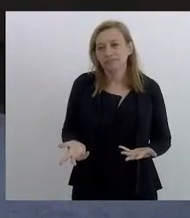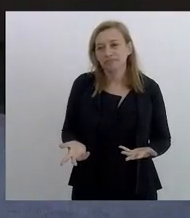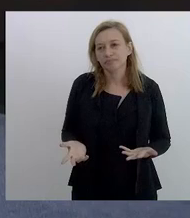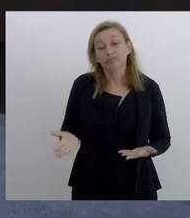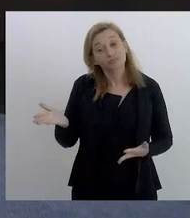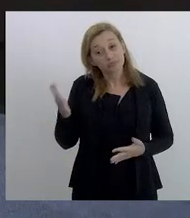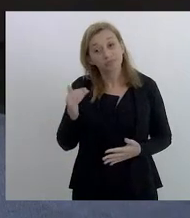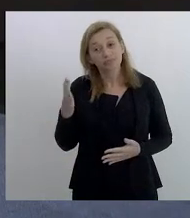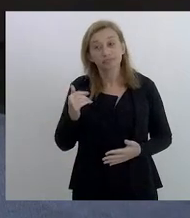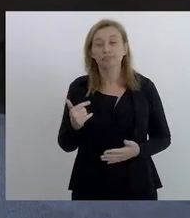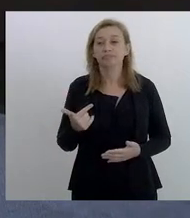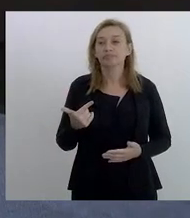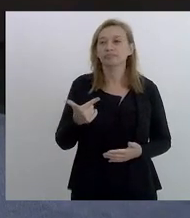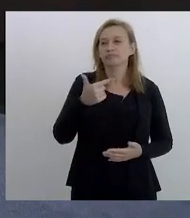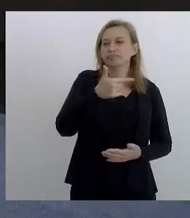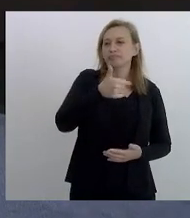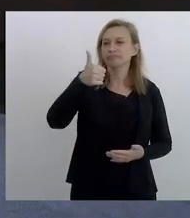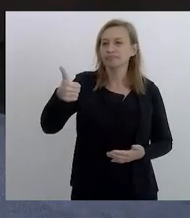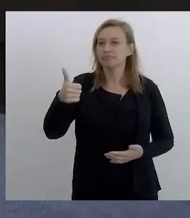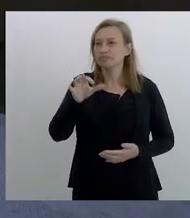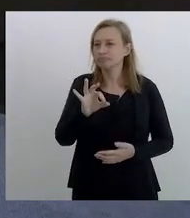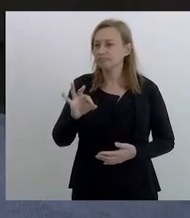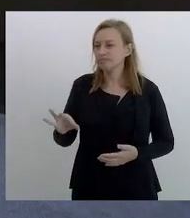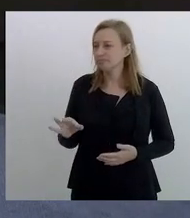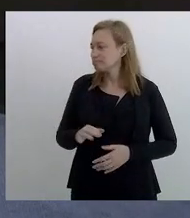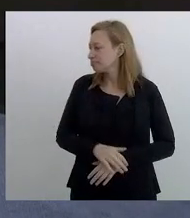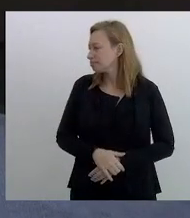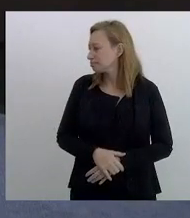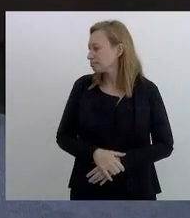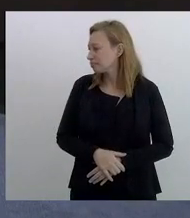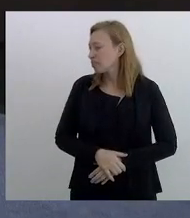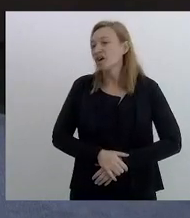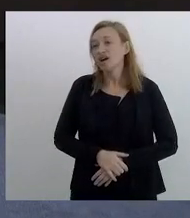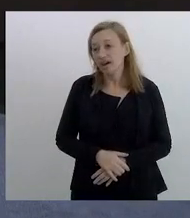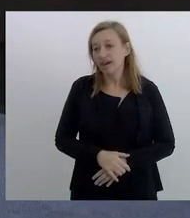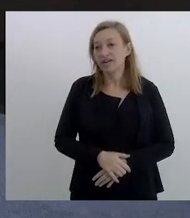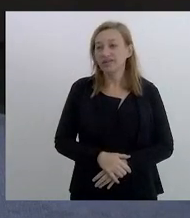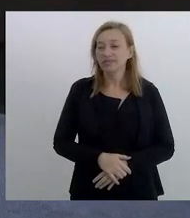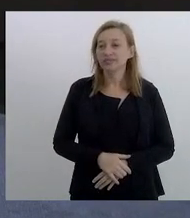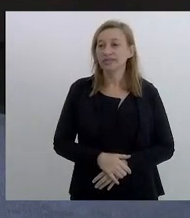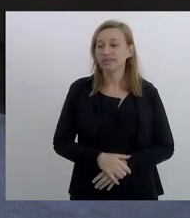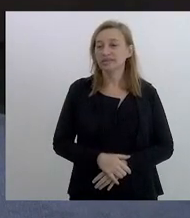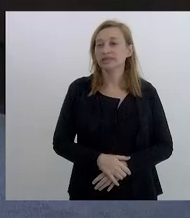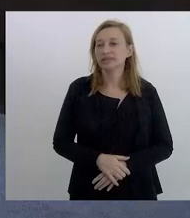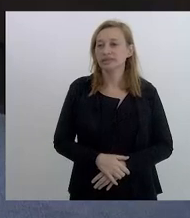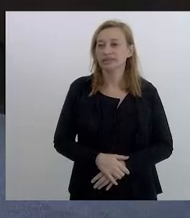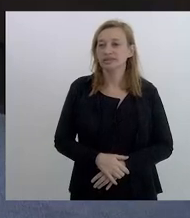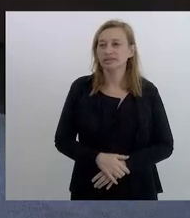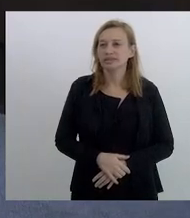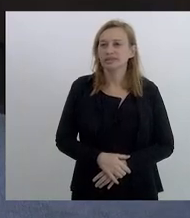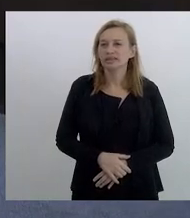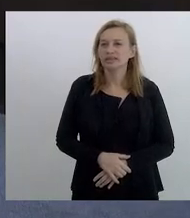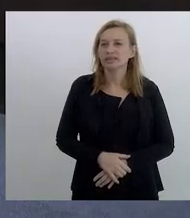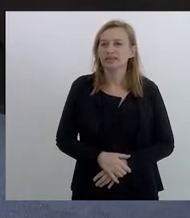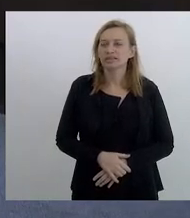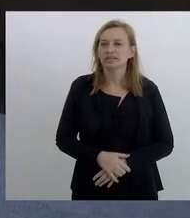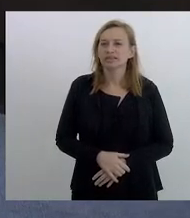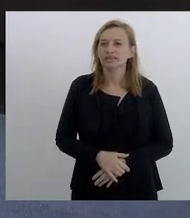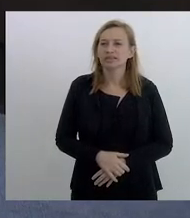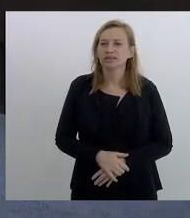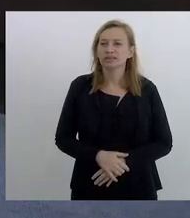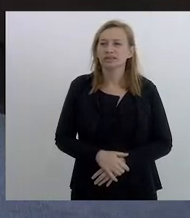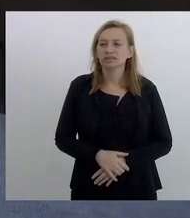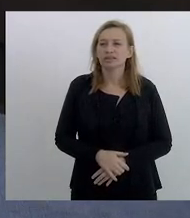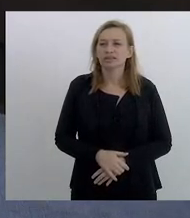Senhor presidente, não há nessa casa... Não há nessa casa... Senhor presidente, não há nessa casa... Eu